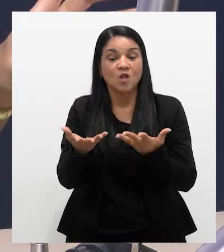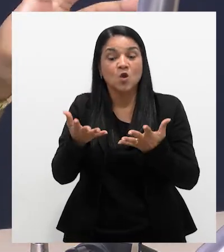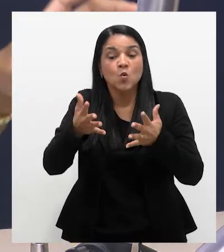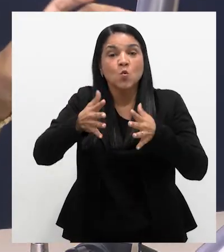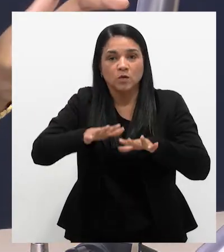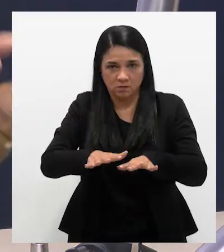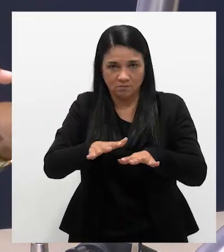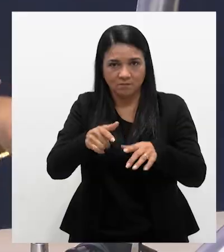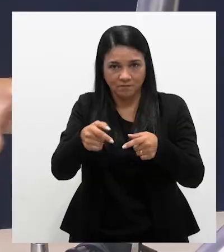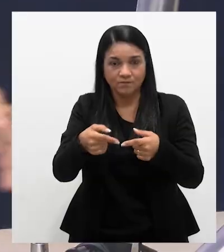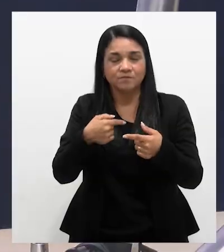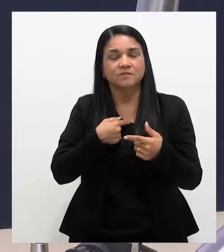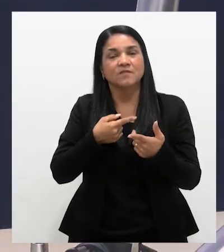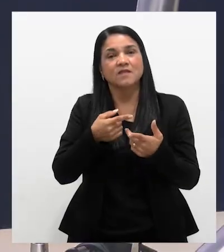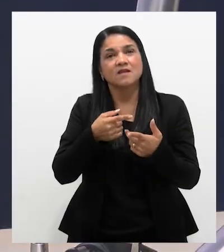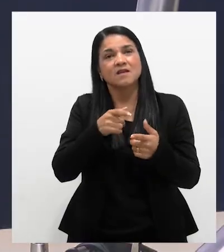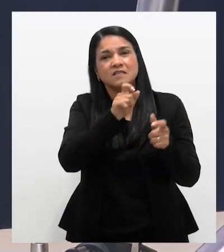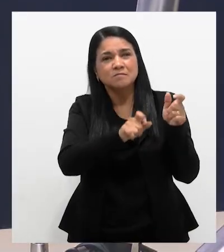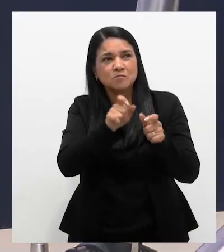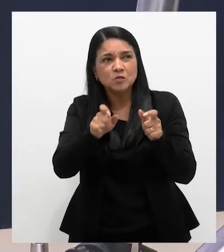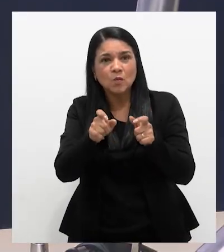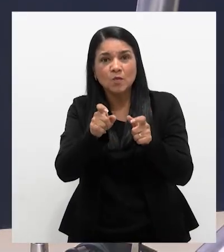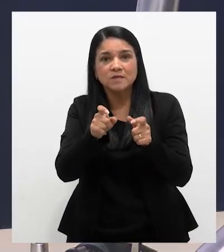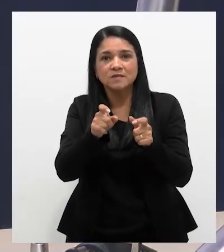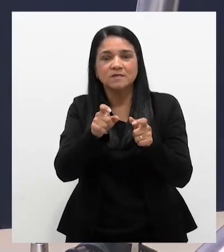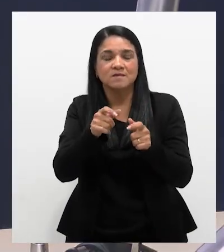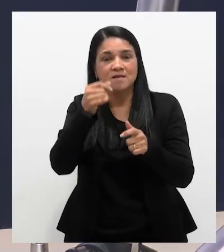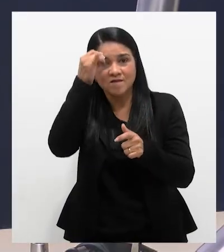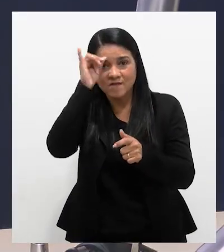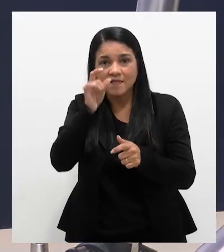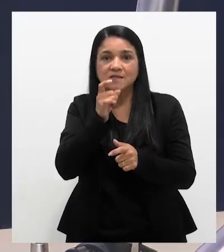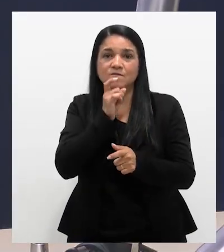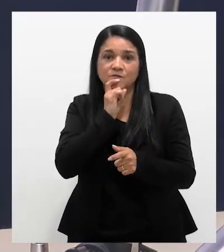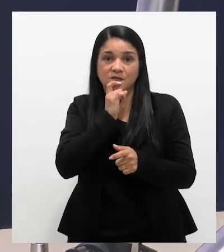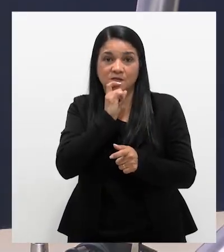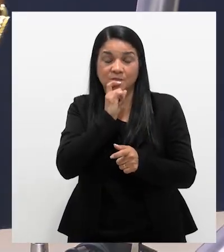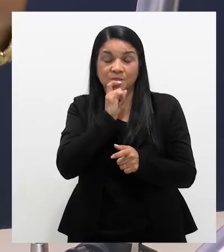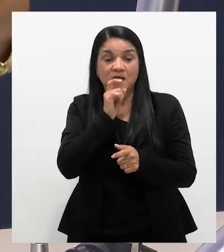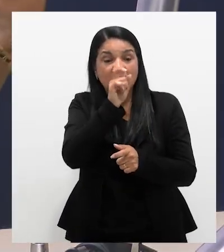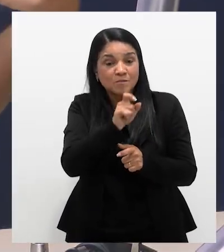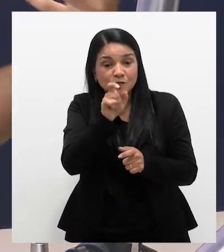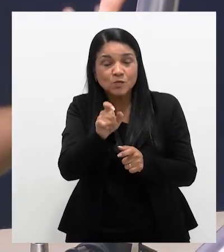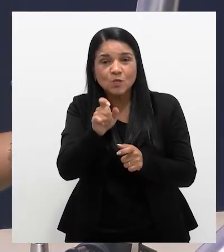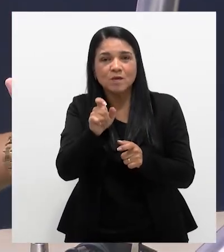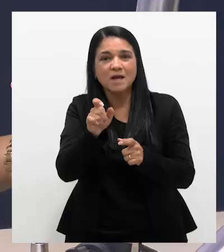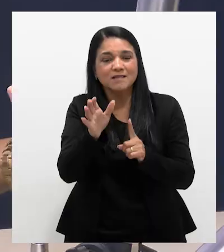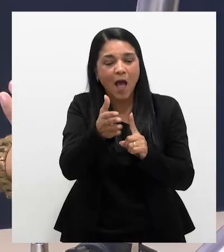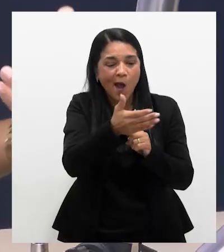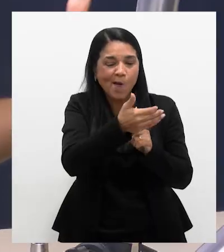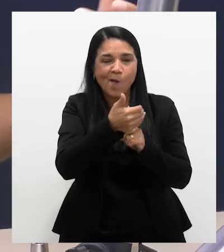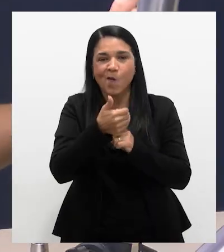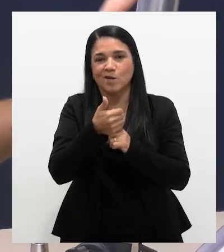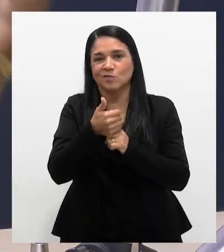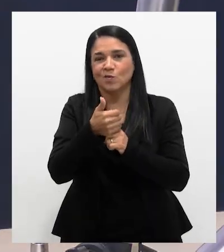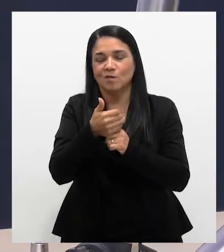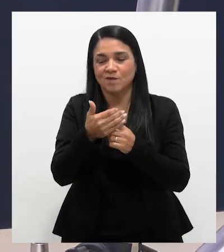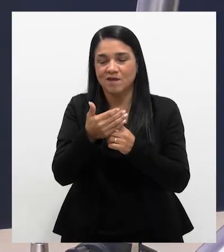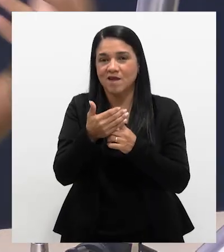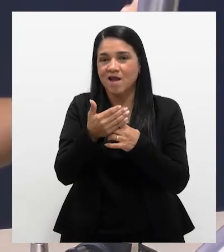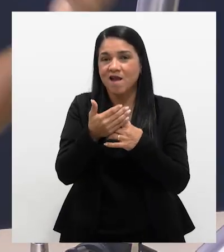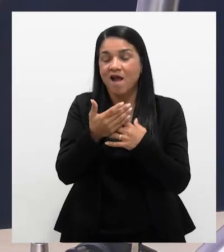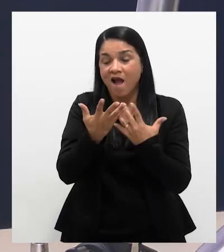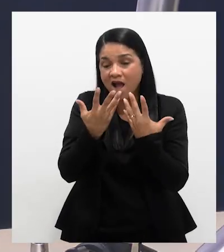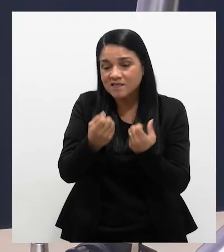invés de deixar fria, torna a pessoa mais receptiva, porque ela está